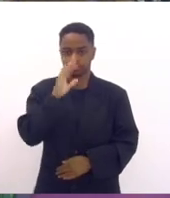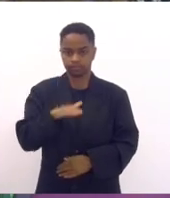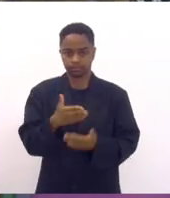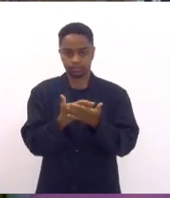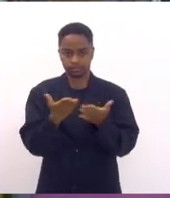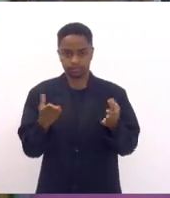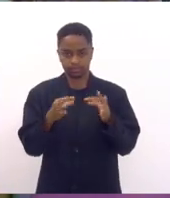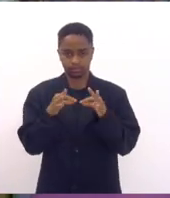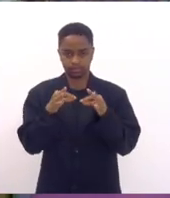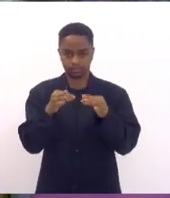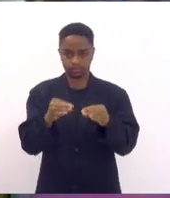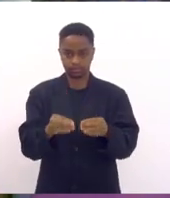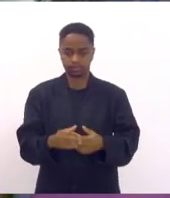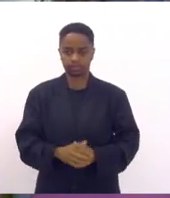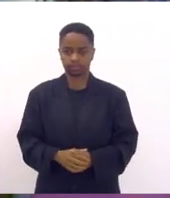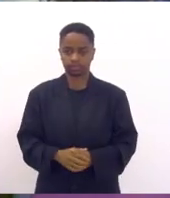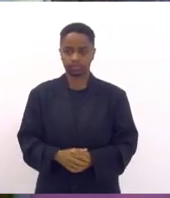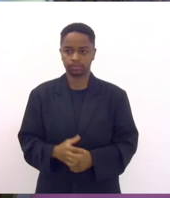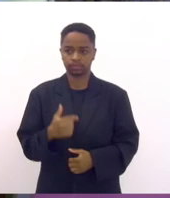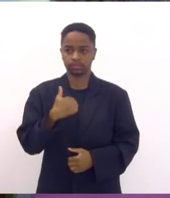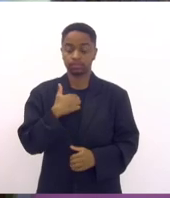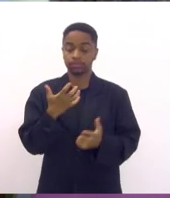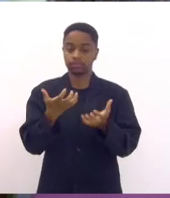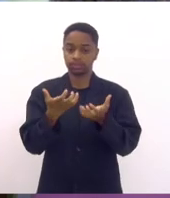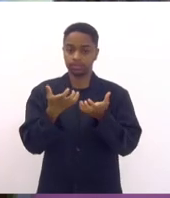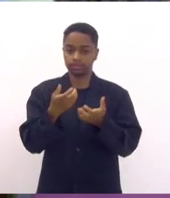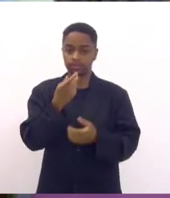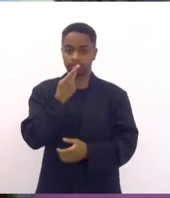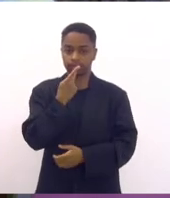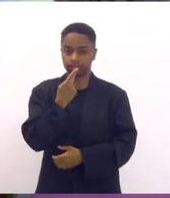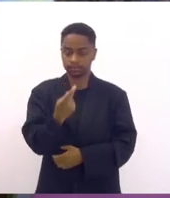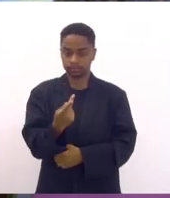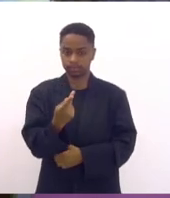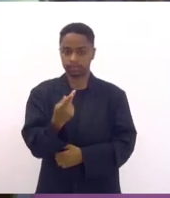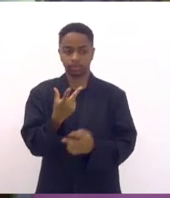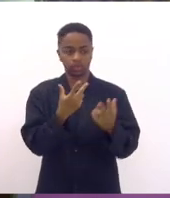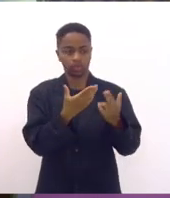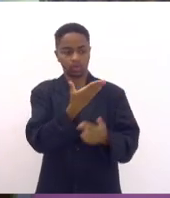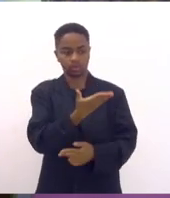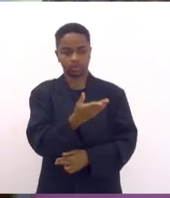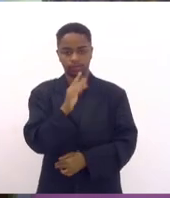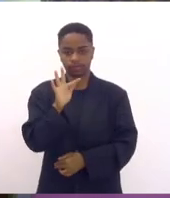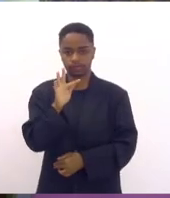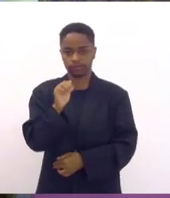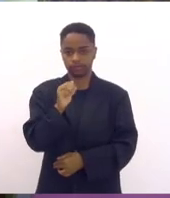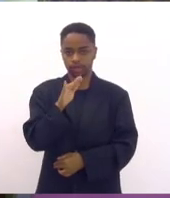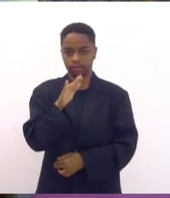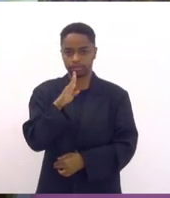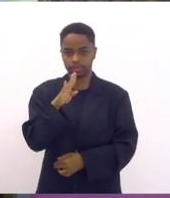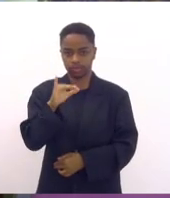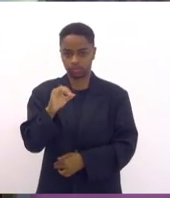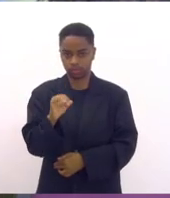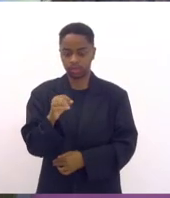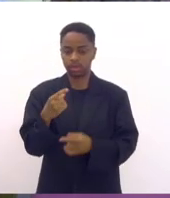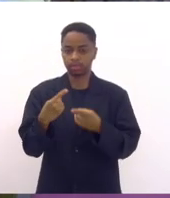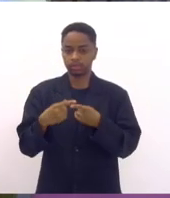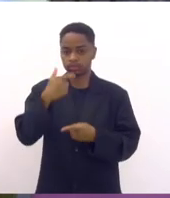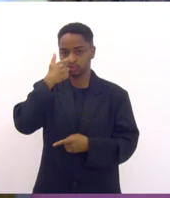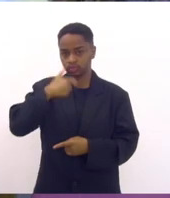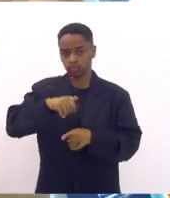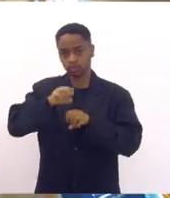todos né Eu Gostaria de reforçar o que o Fábio Falou então enquanto Educadora